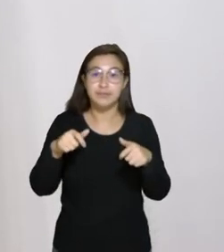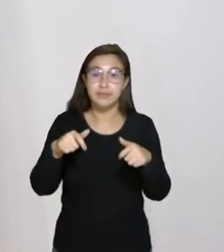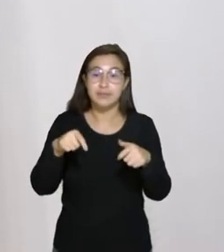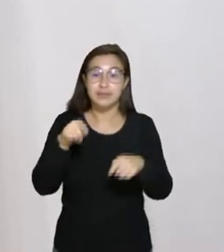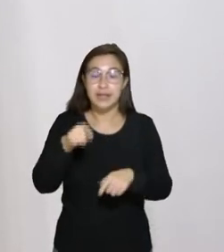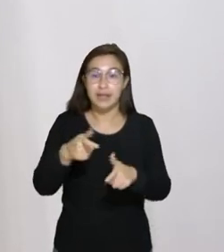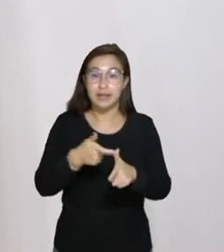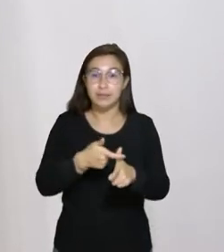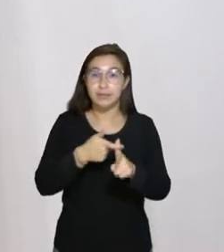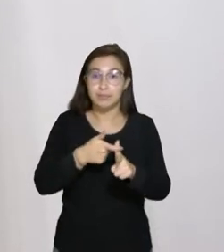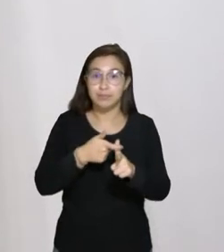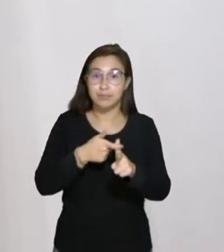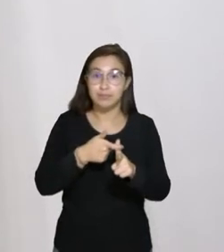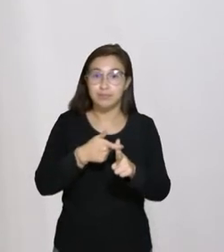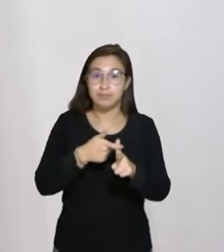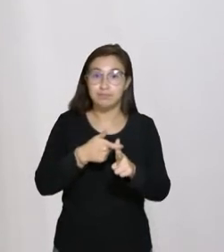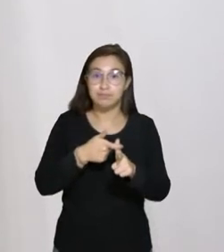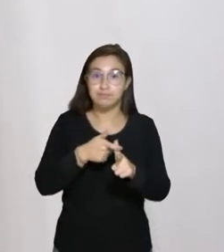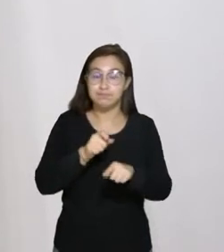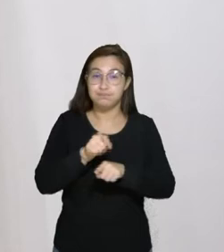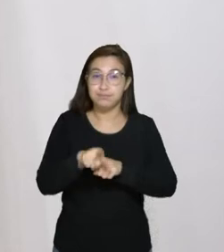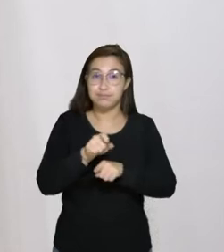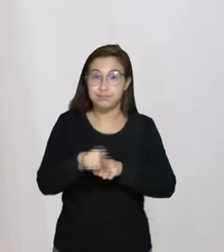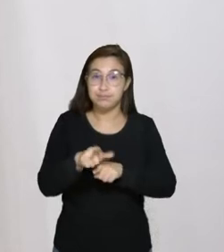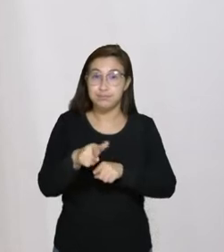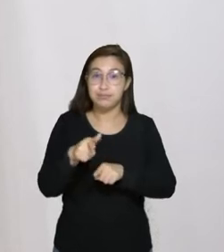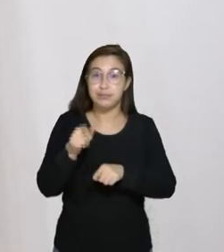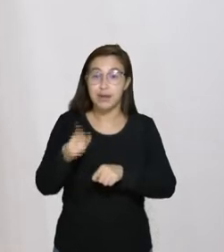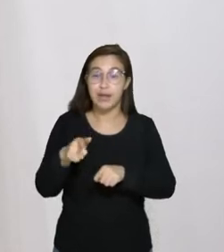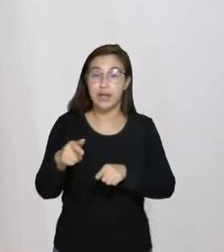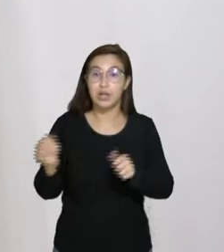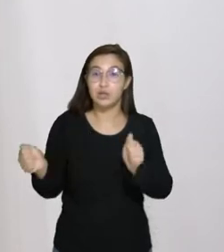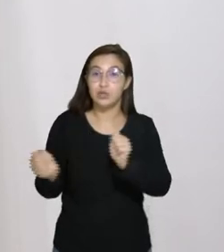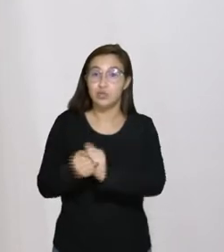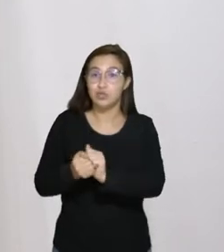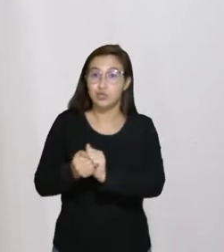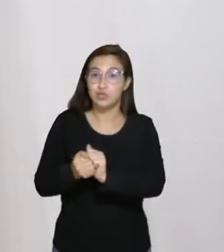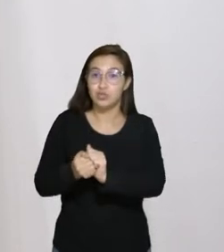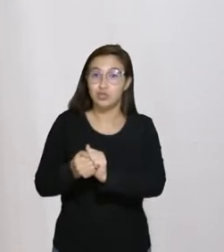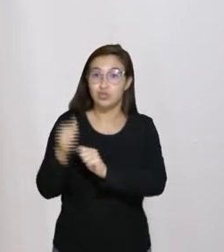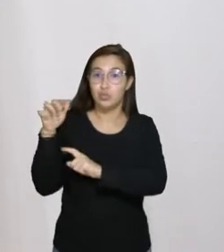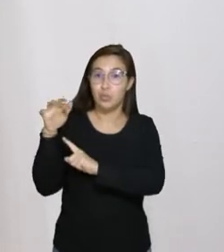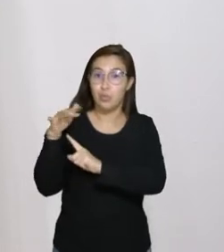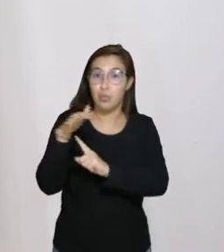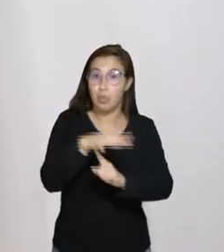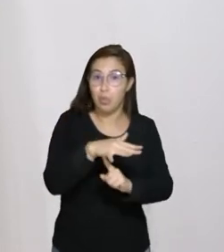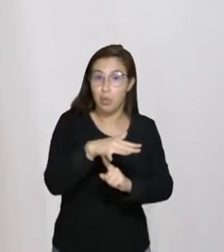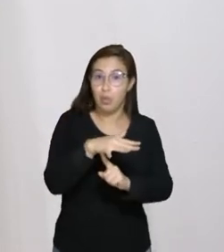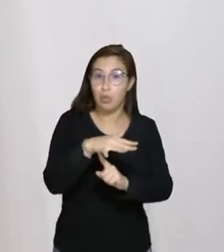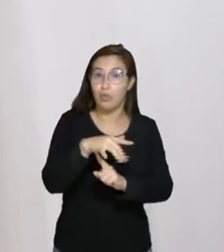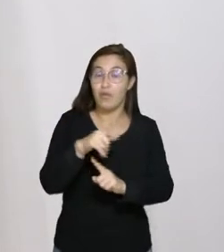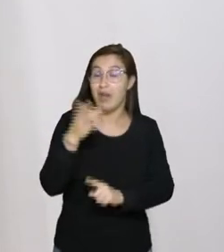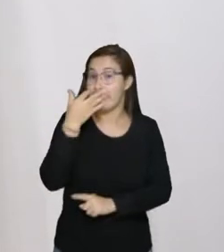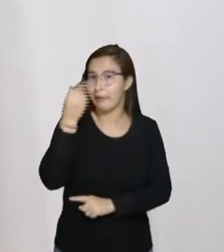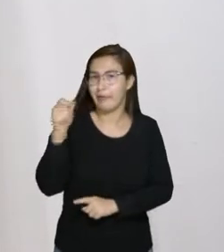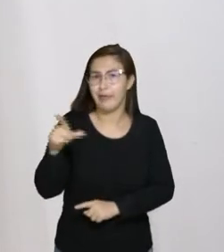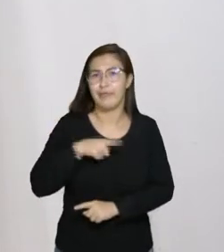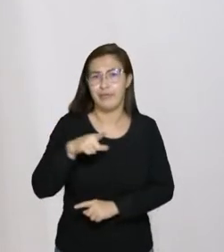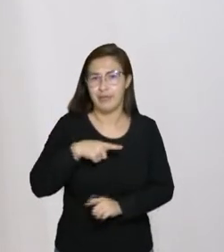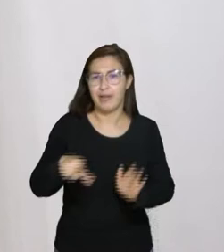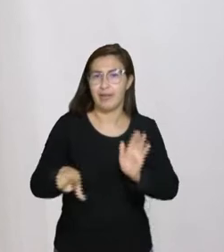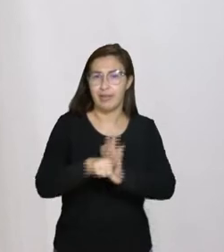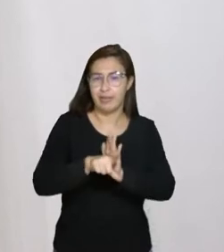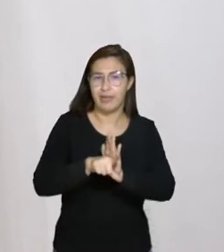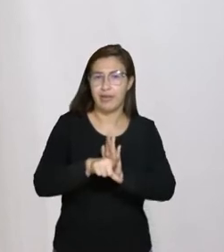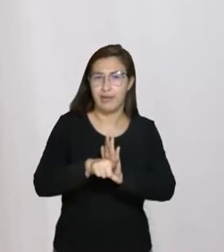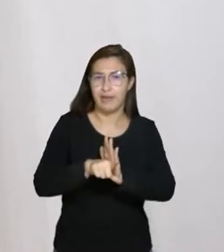um avião para levar presos, sendo que ele esqueceu que existe uma lei federal que, quando tem